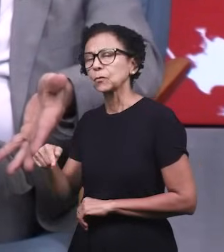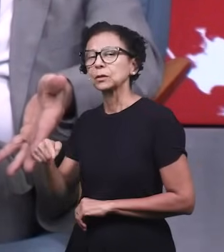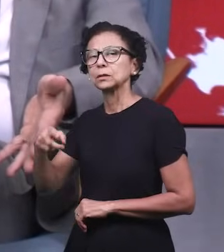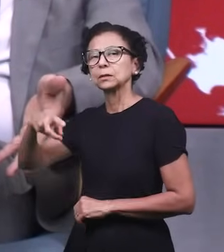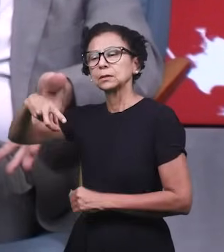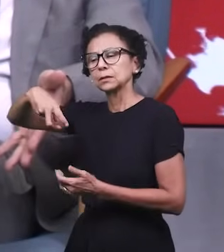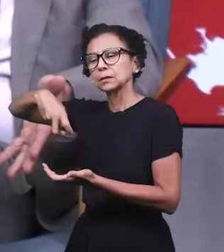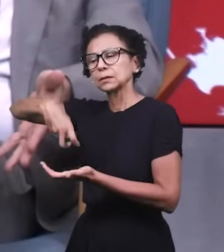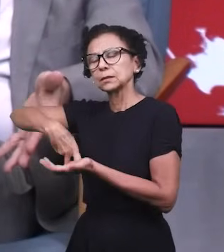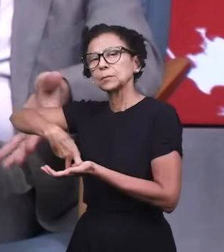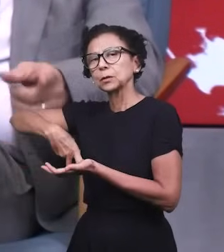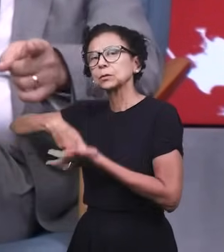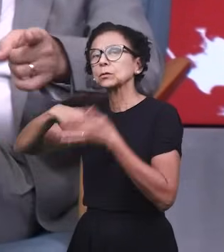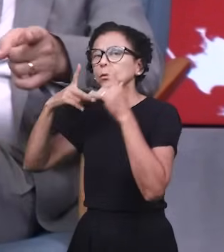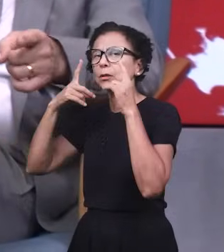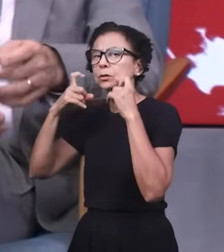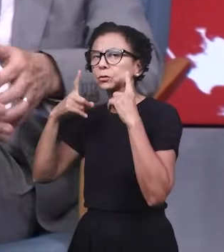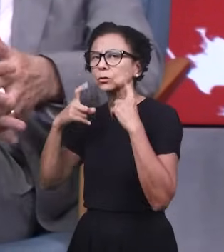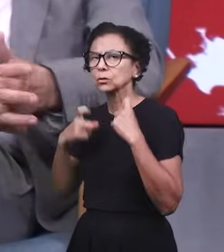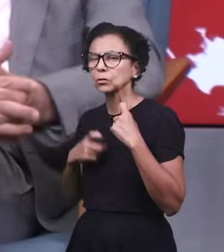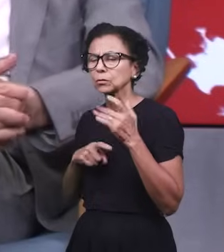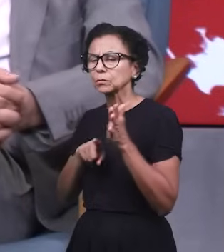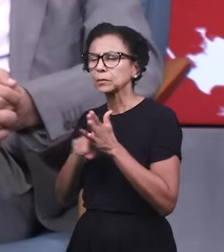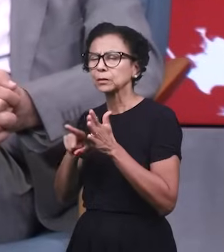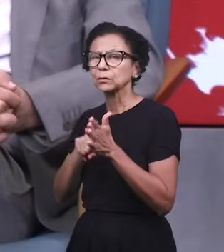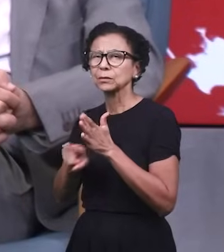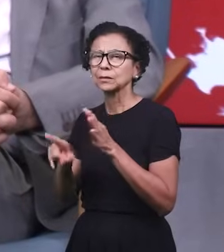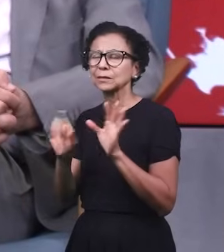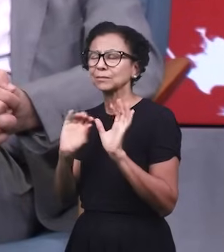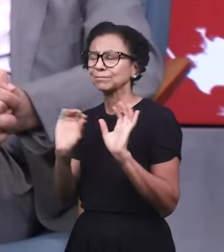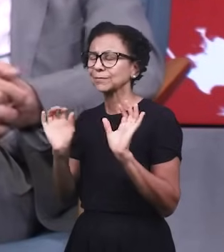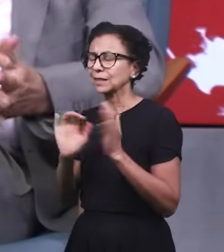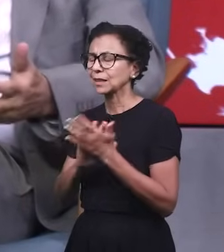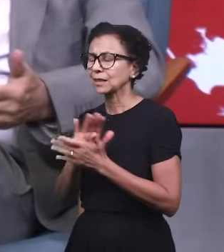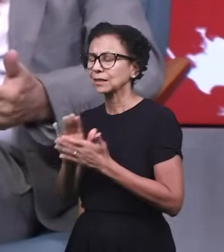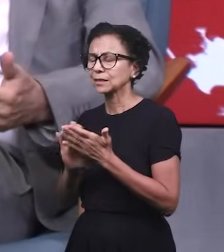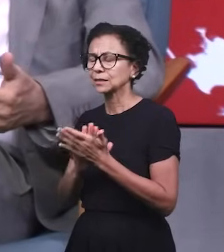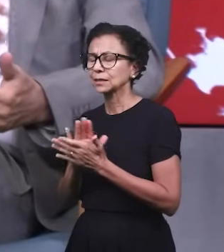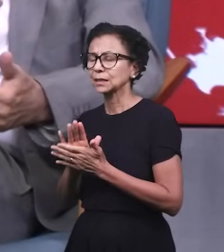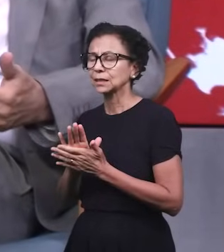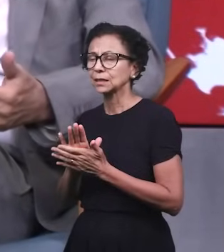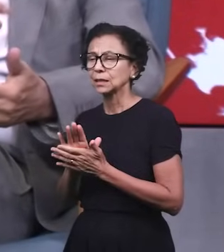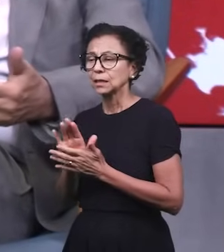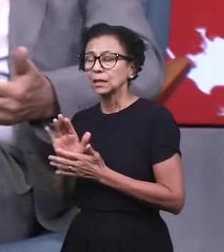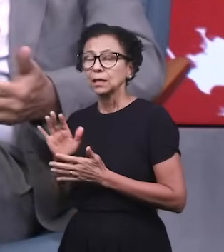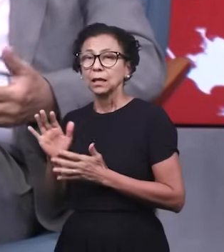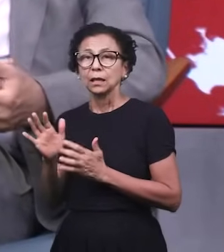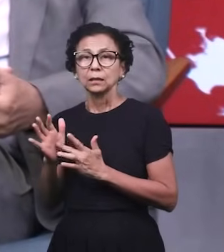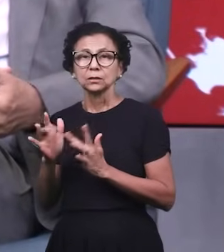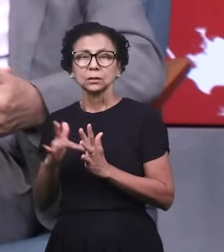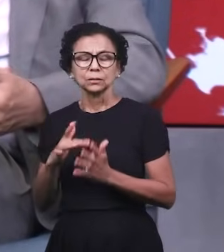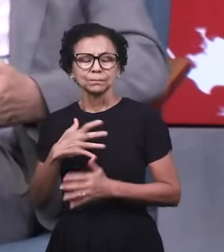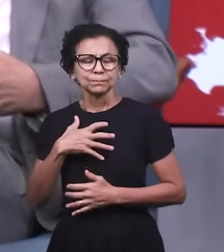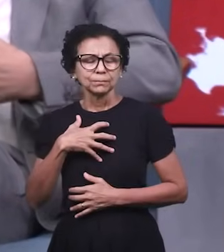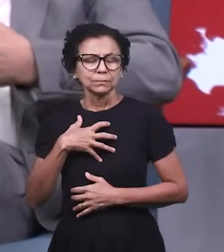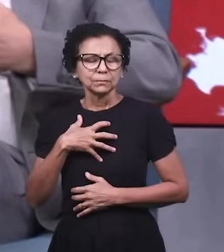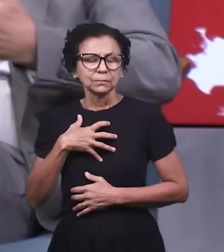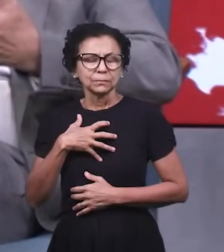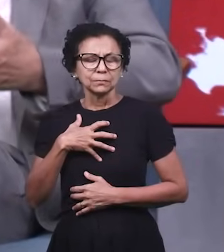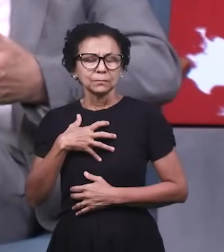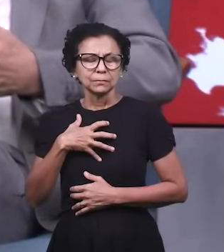e chorou. E naquele momento diz o texto que Jesus se move, o